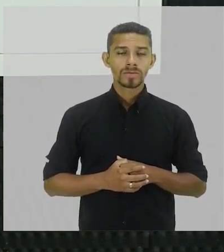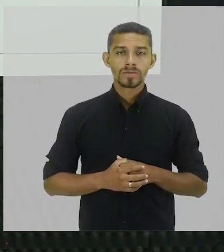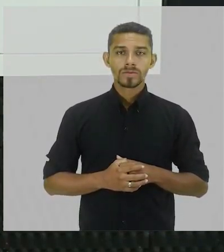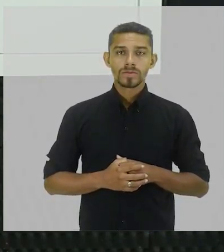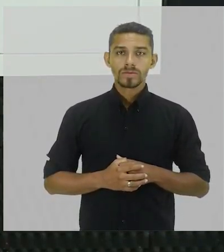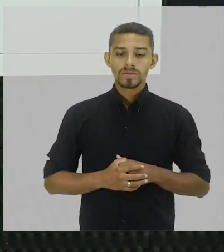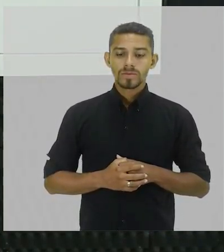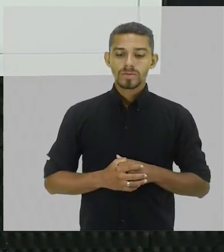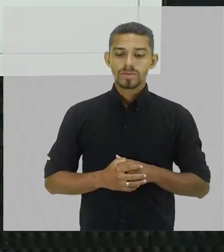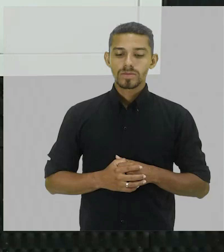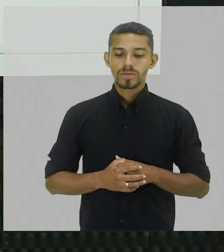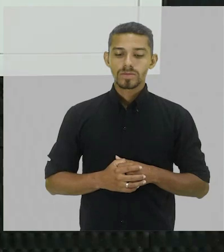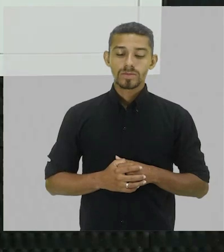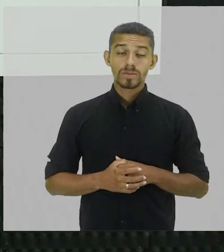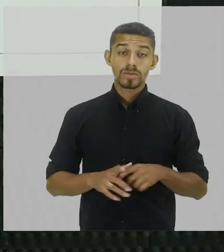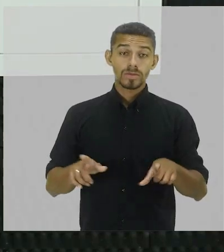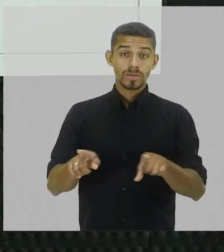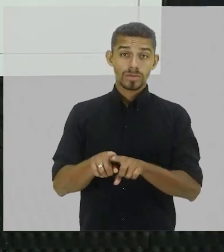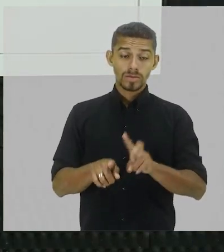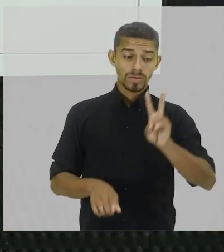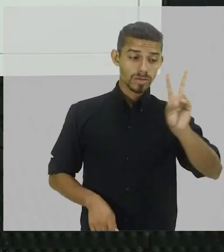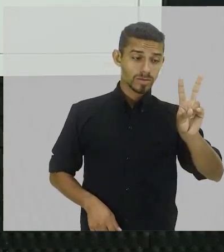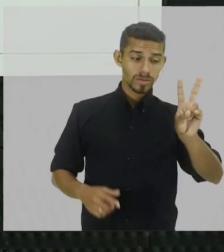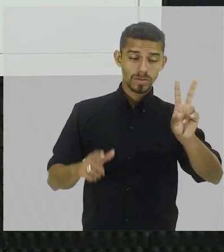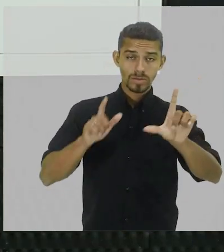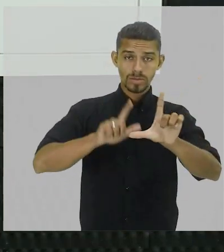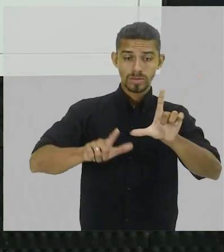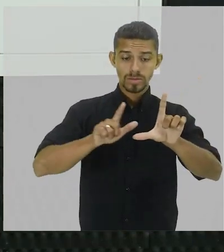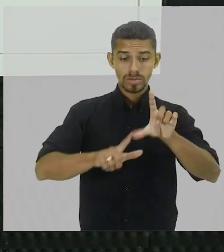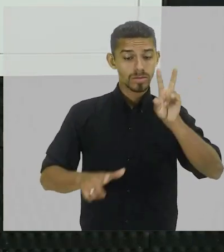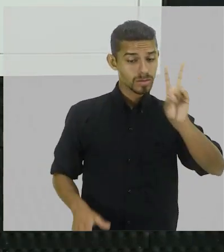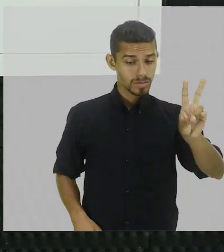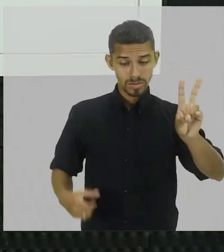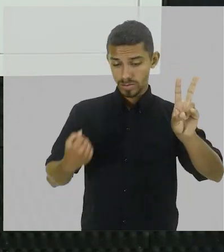Certo? Volume da maior. E vou chamar de V2